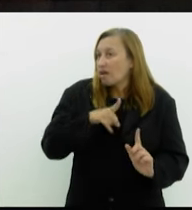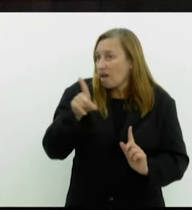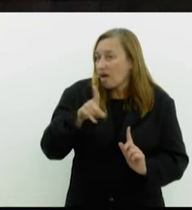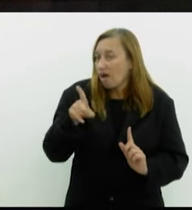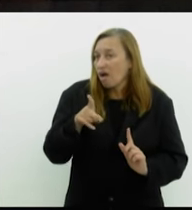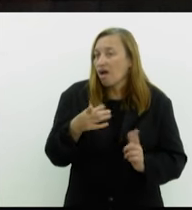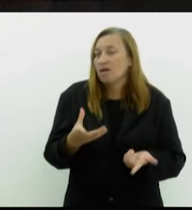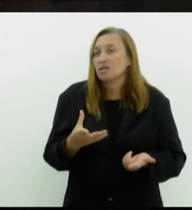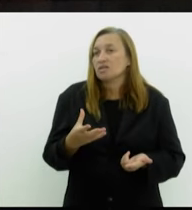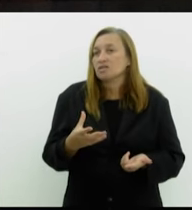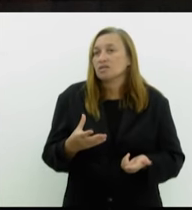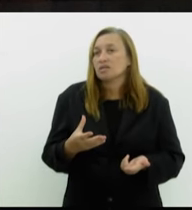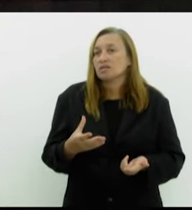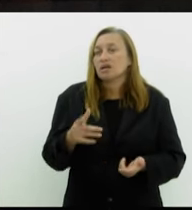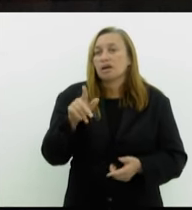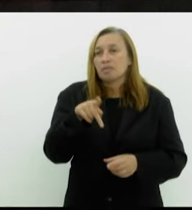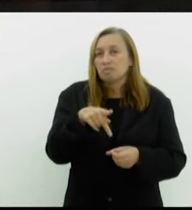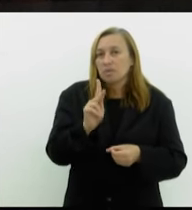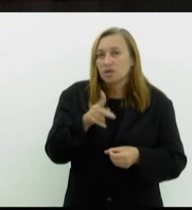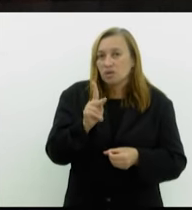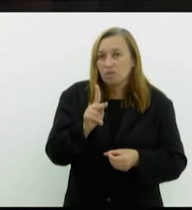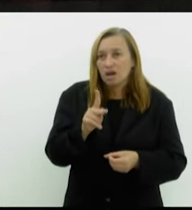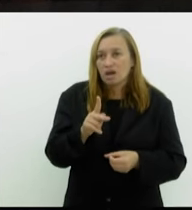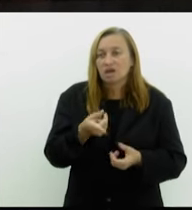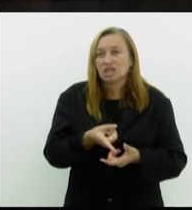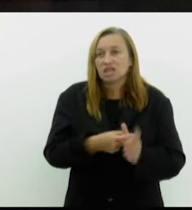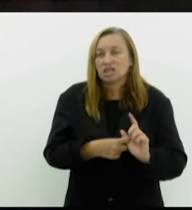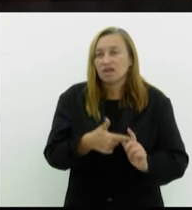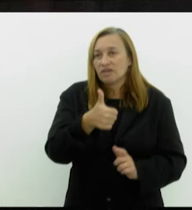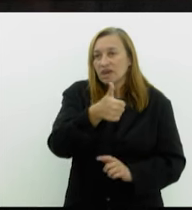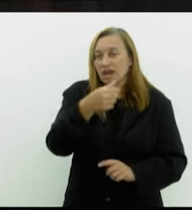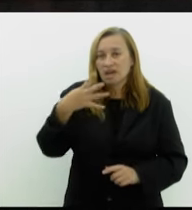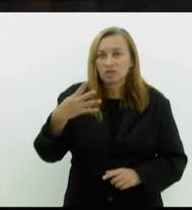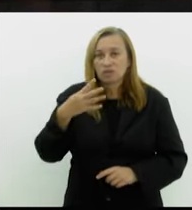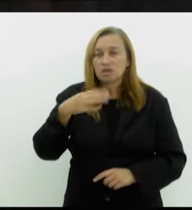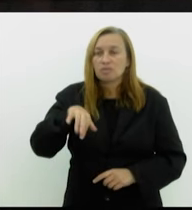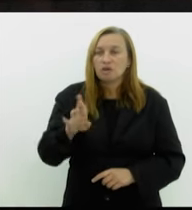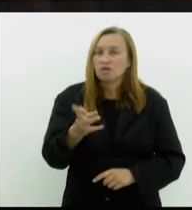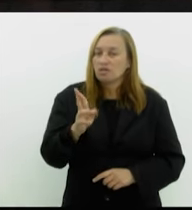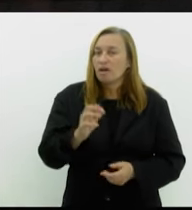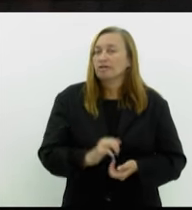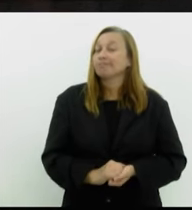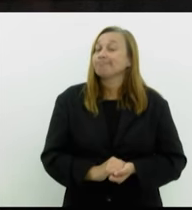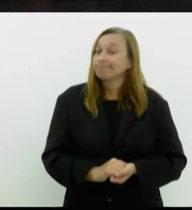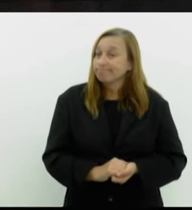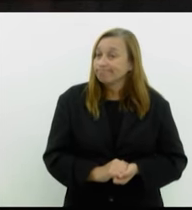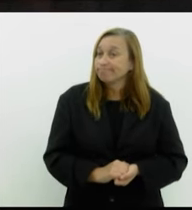a nossa querida Petrobras, que deve 14 bilhões de reais.